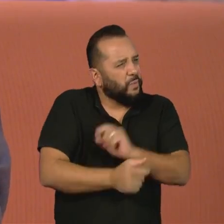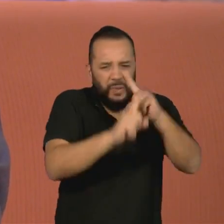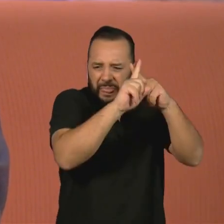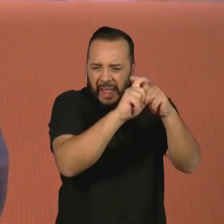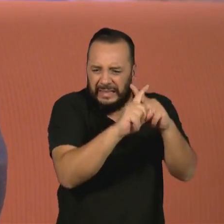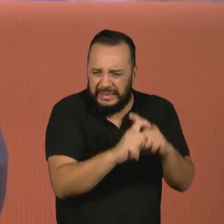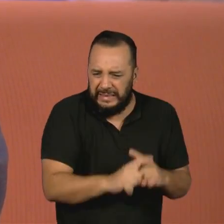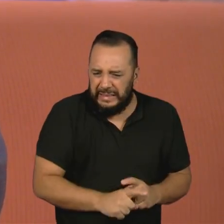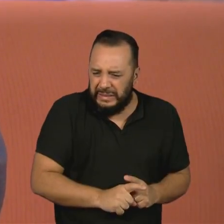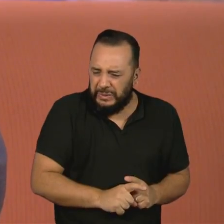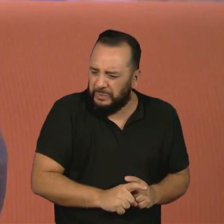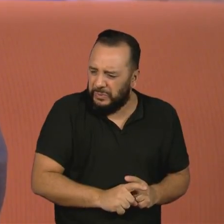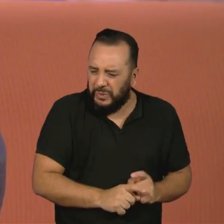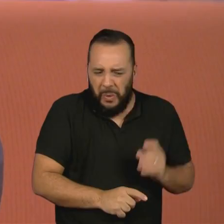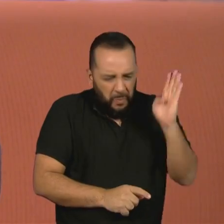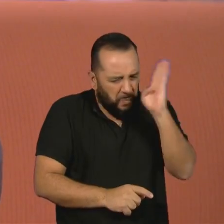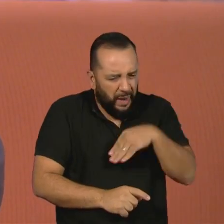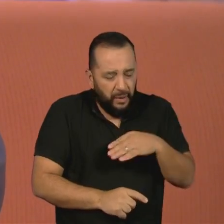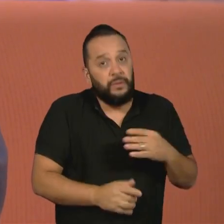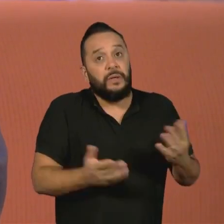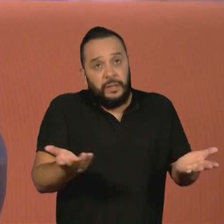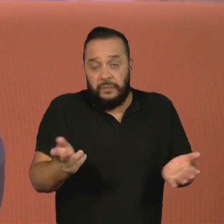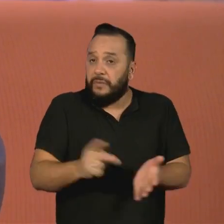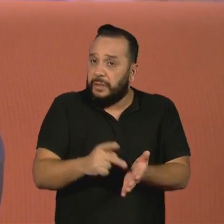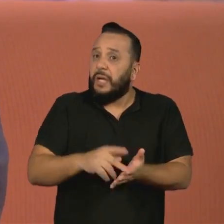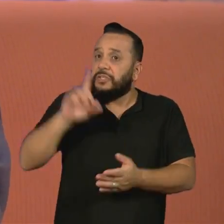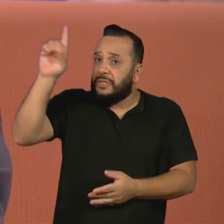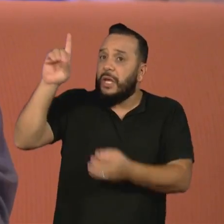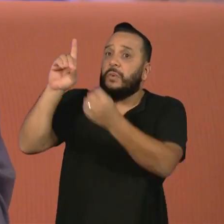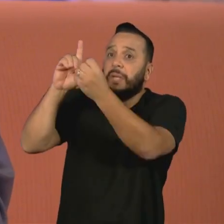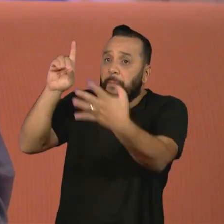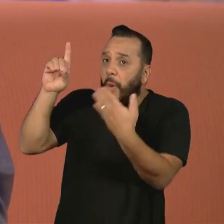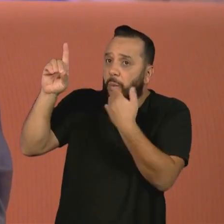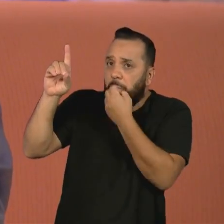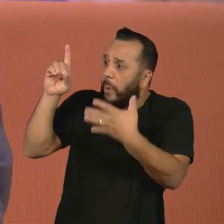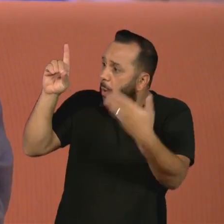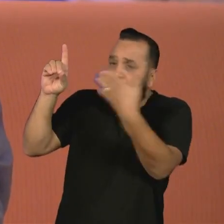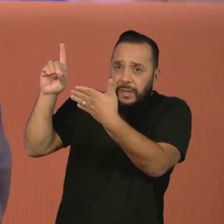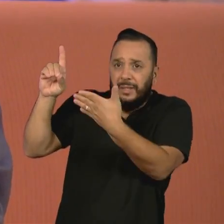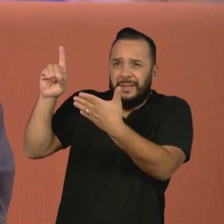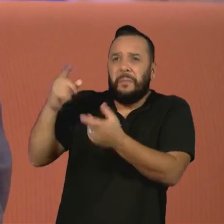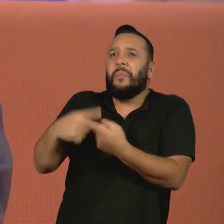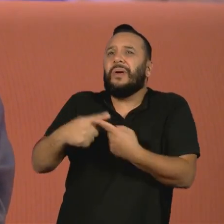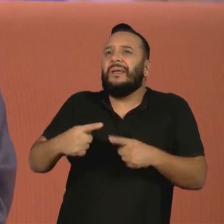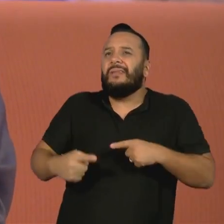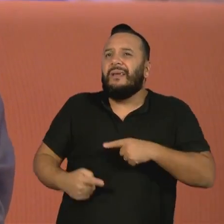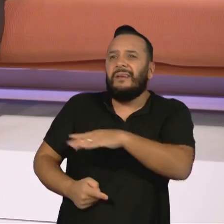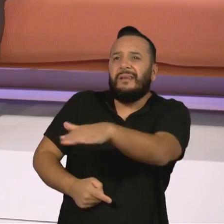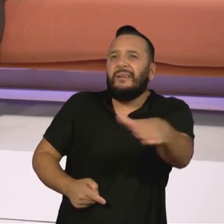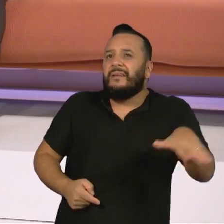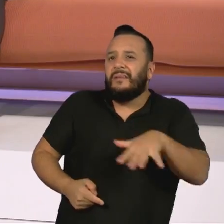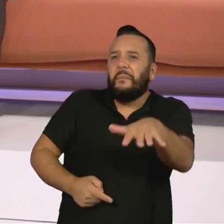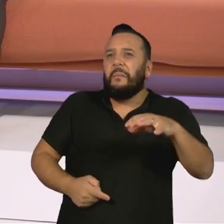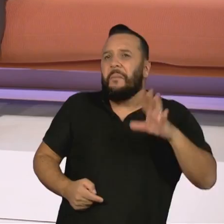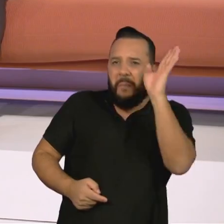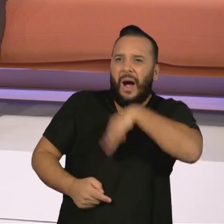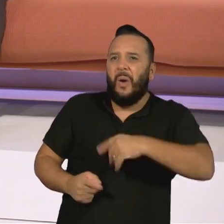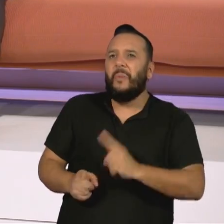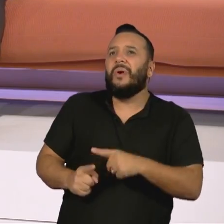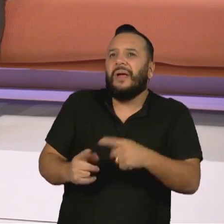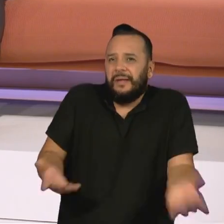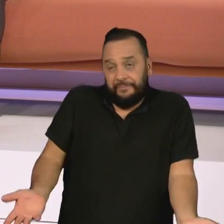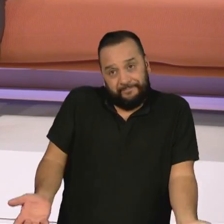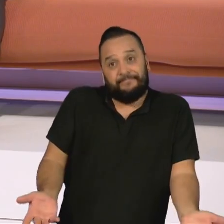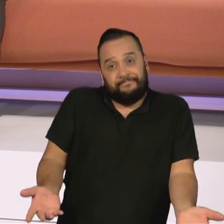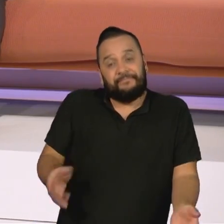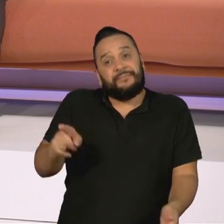por isso, o mal, né? Se Deus é bom e puramente bom, por que existe o mal? Essas grandes questões filosóficas. Mas o livro também quer trazer esse